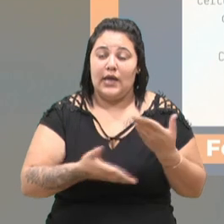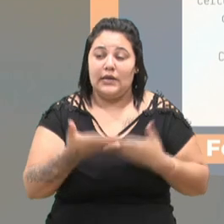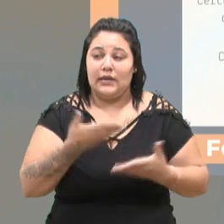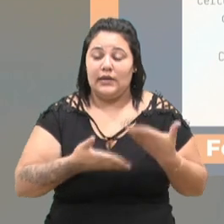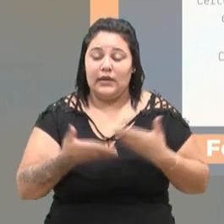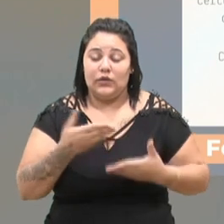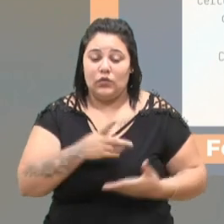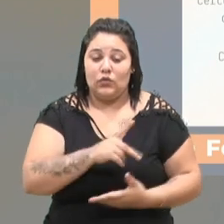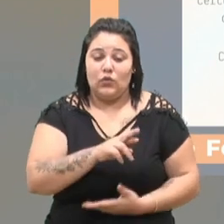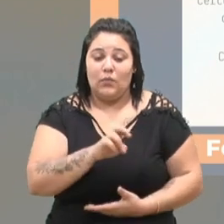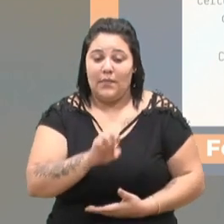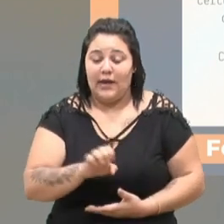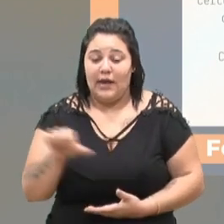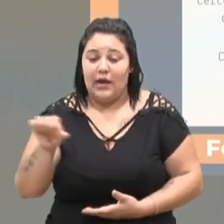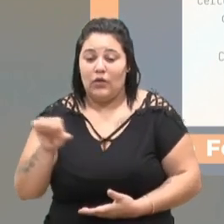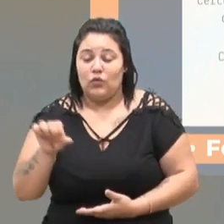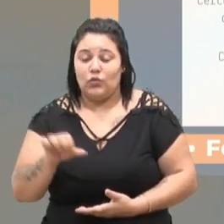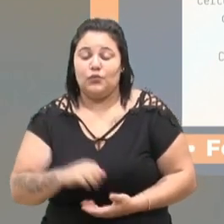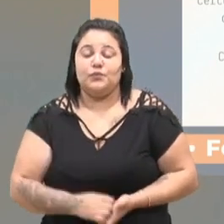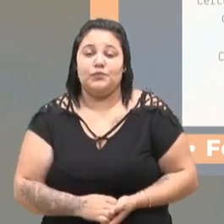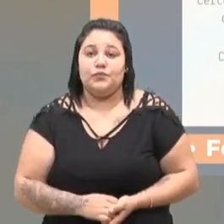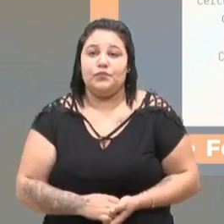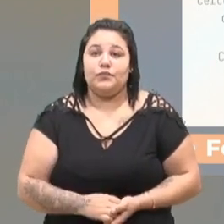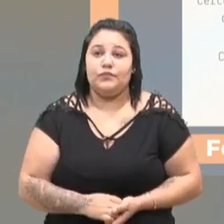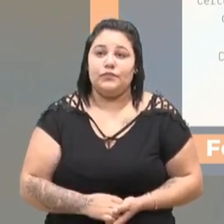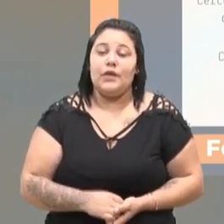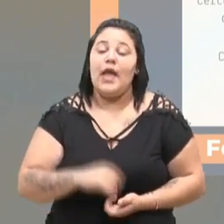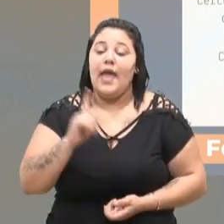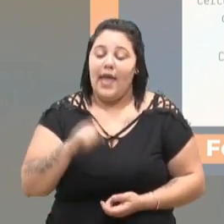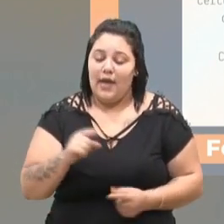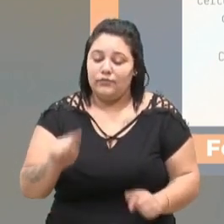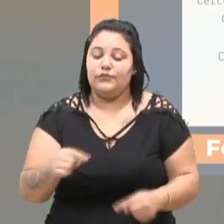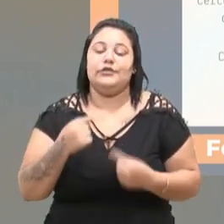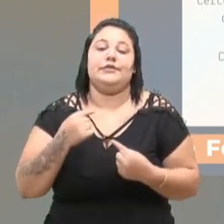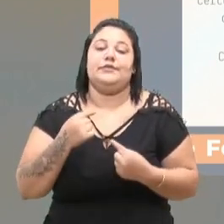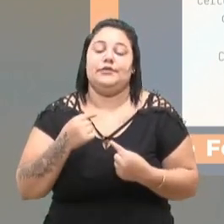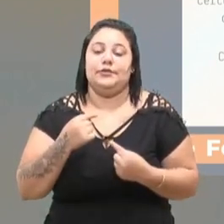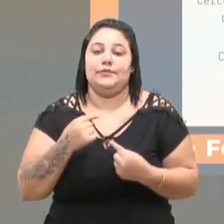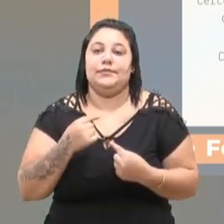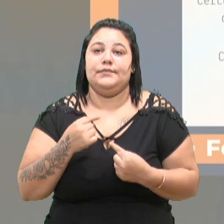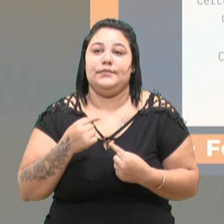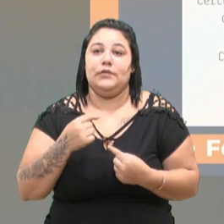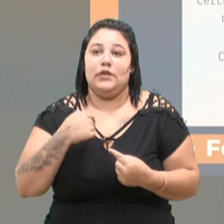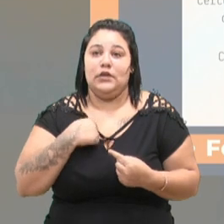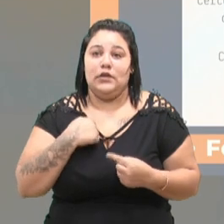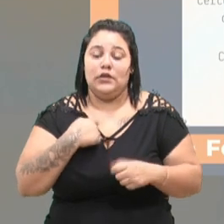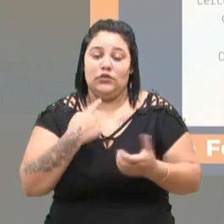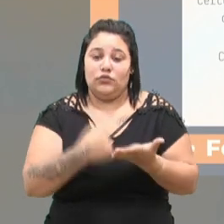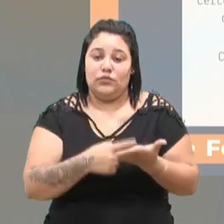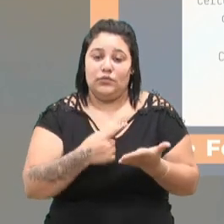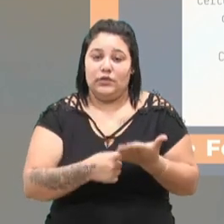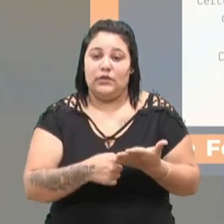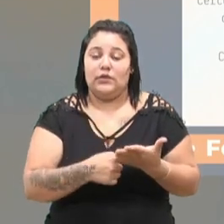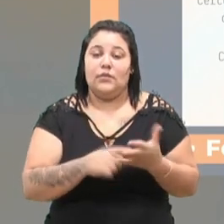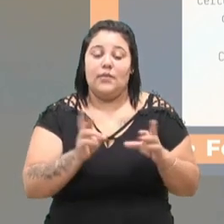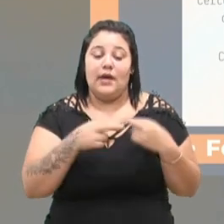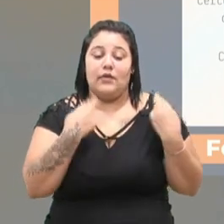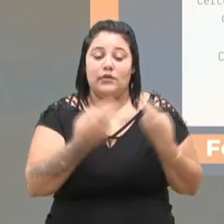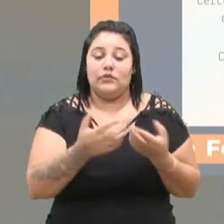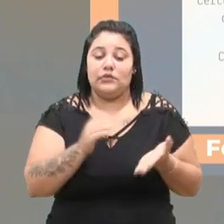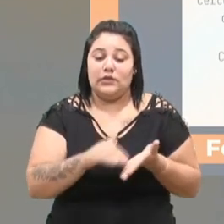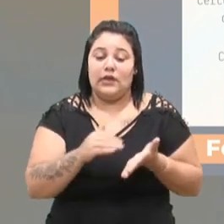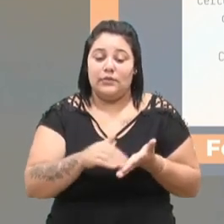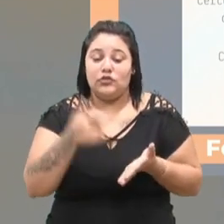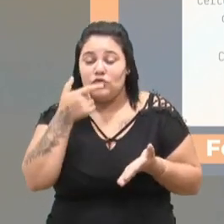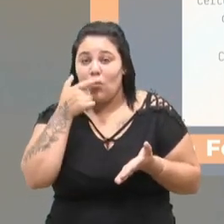do pré ao 9º ano. É um belo desafio, eu terei em breve uma reunião com o secretário, para que a gente possa alinhar e